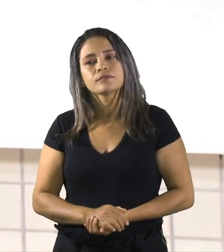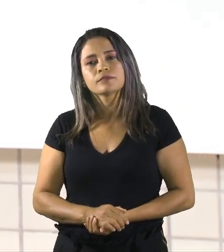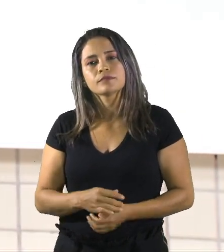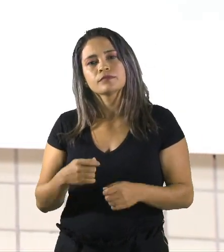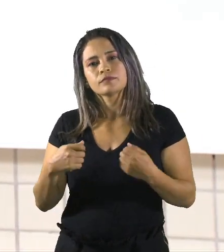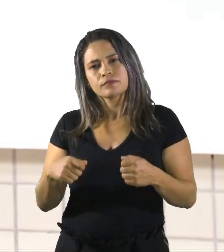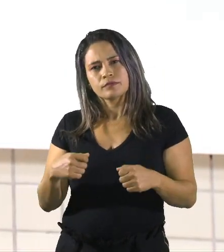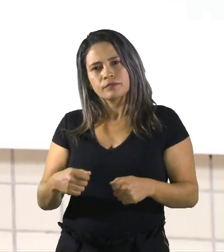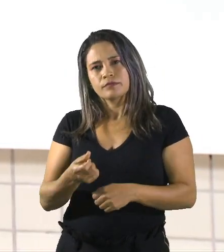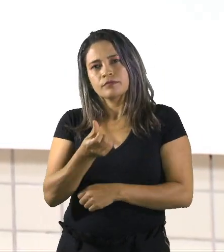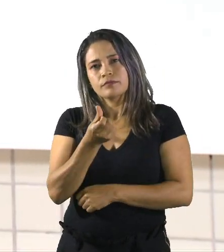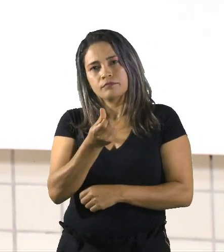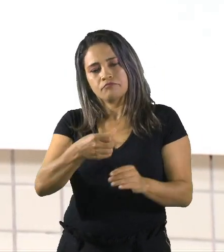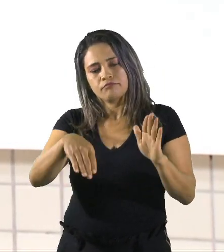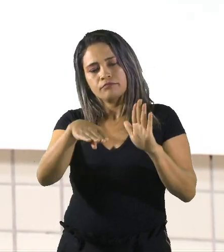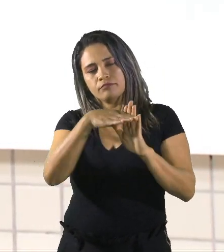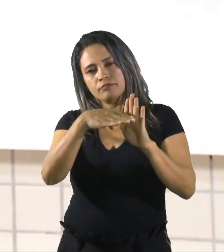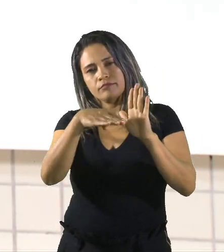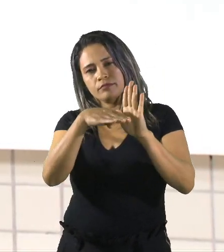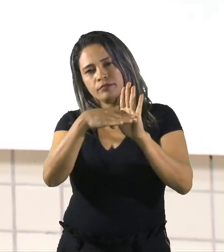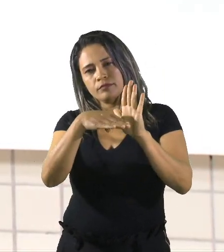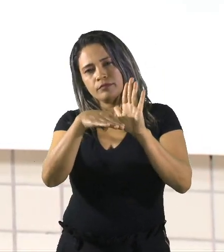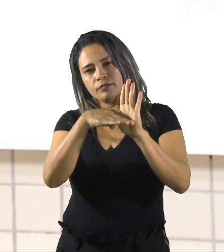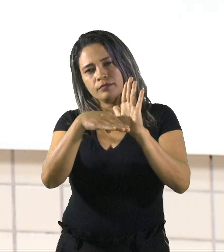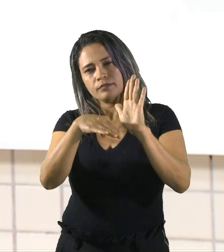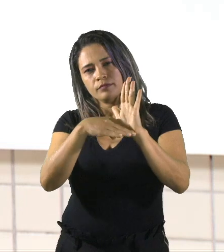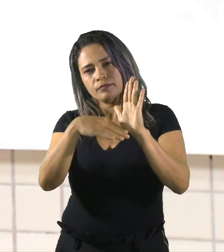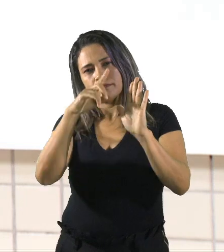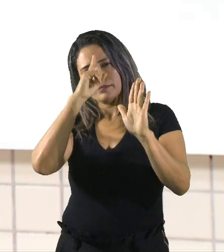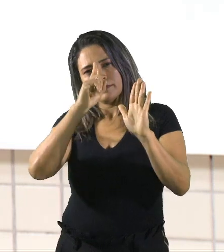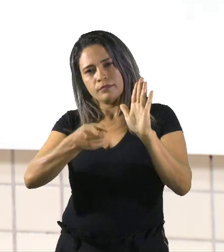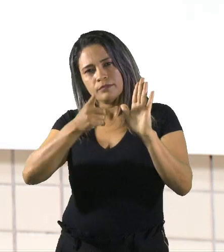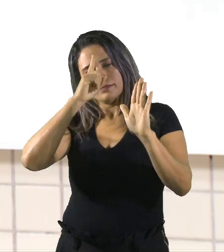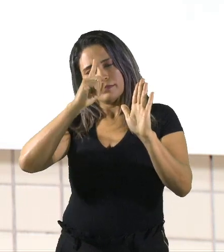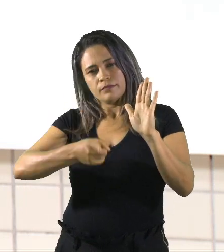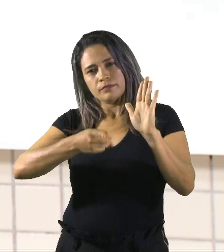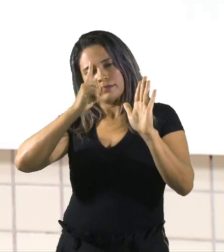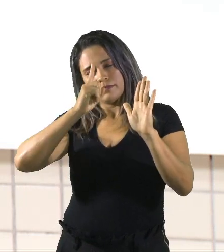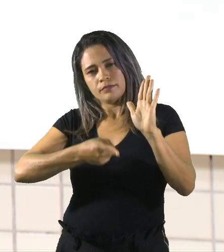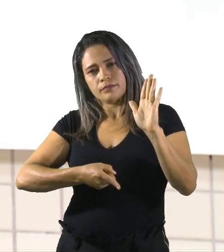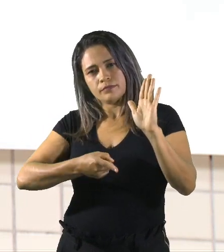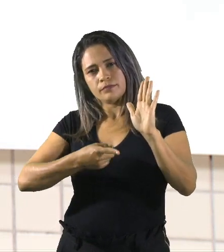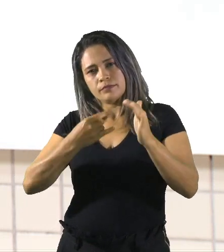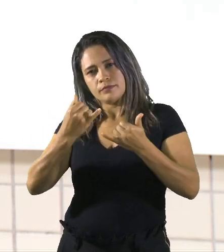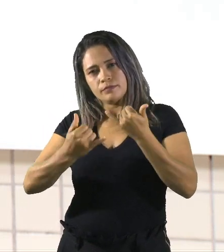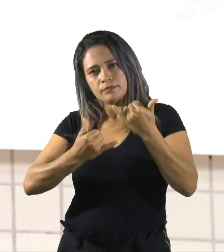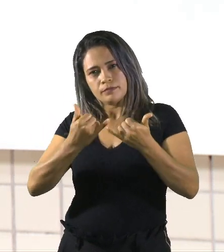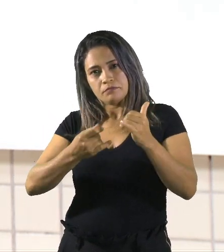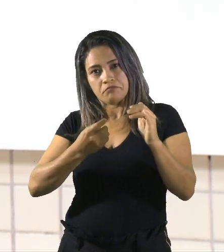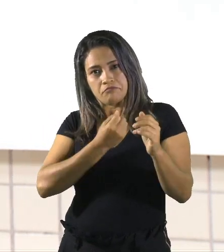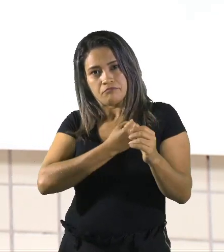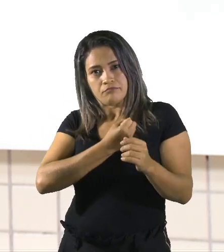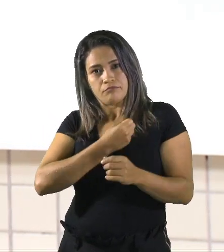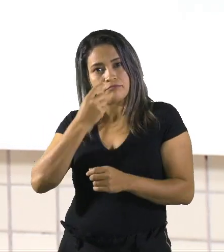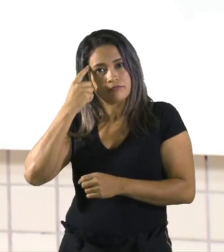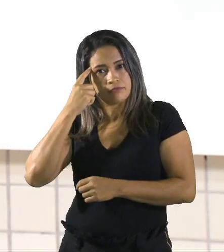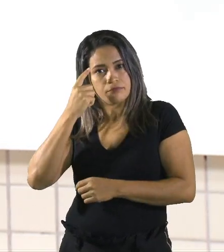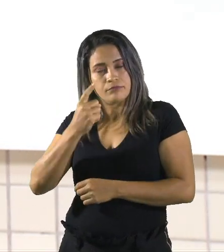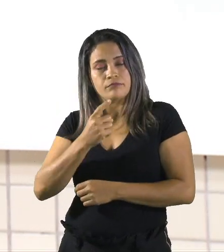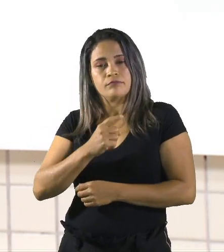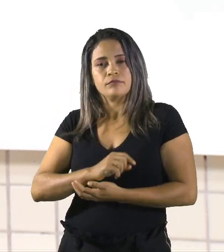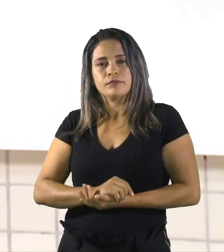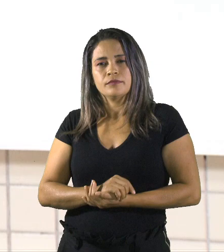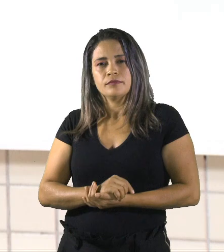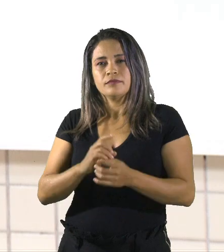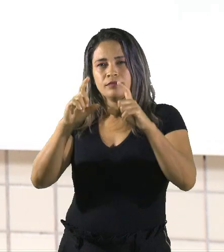linhas para dar esses comandos para essa brincadeira aqui do pense um número, né? Então, usando